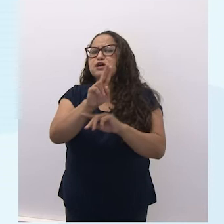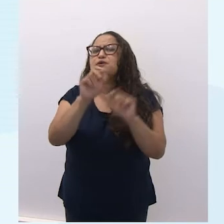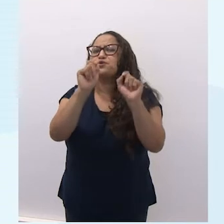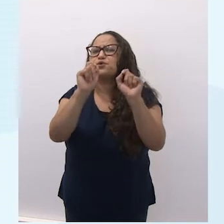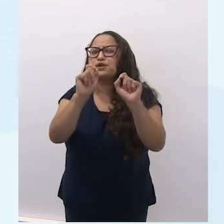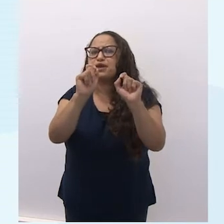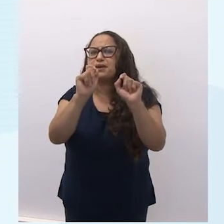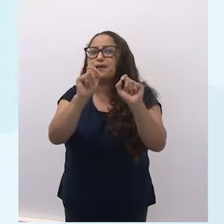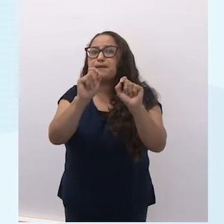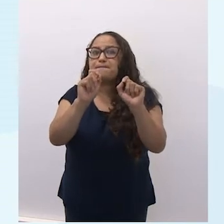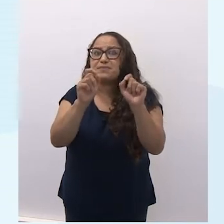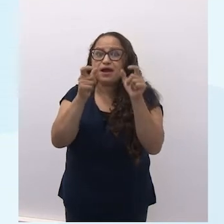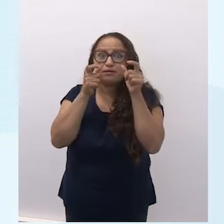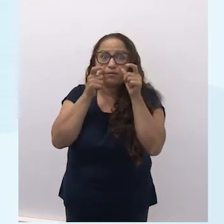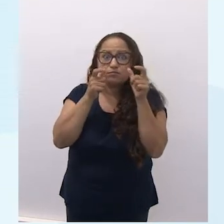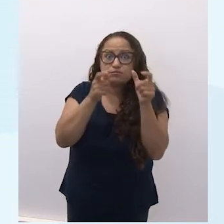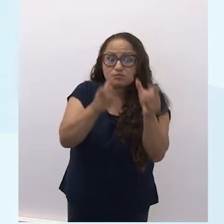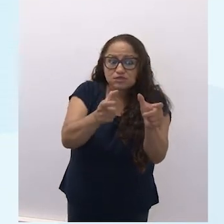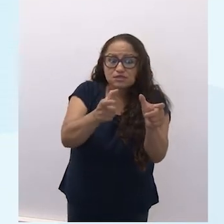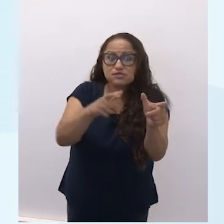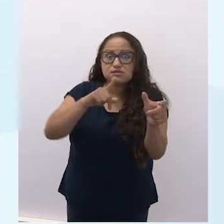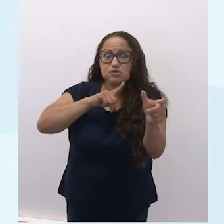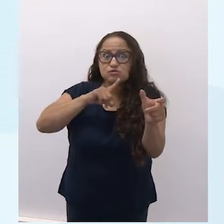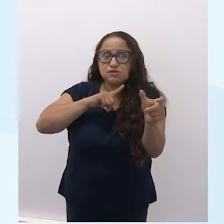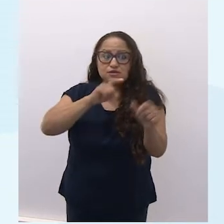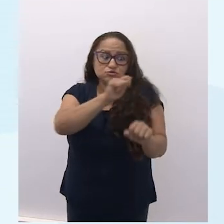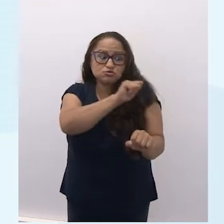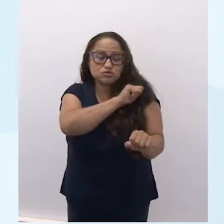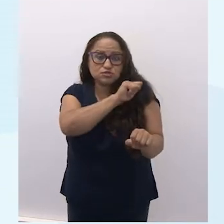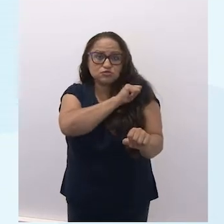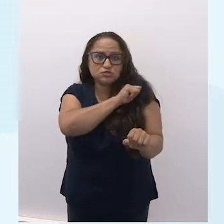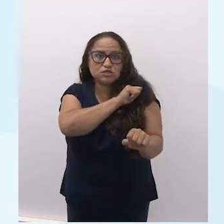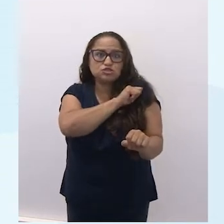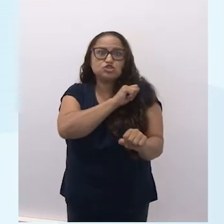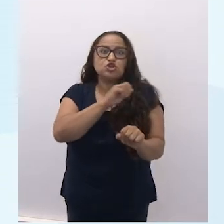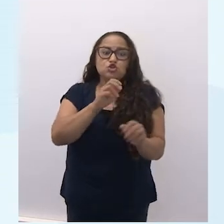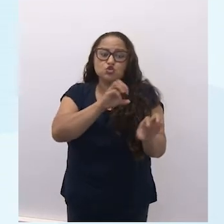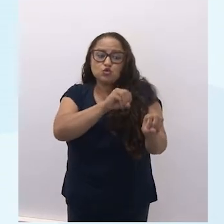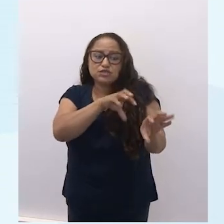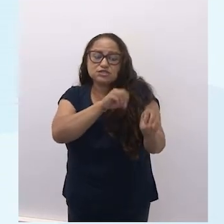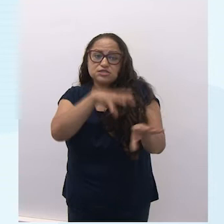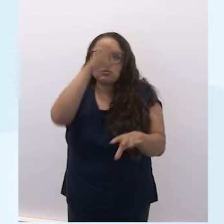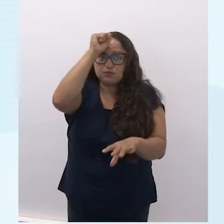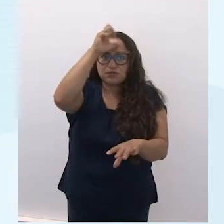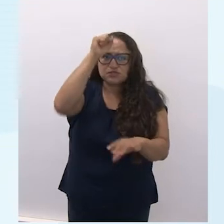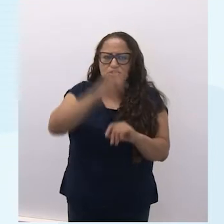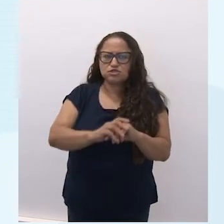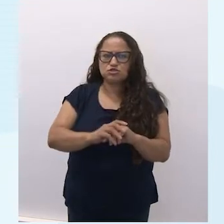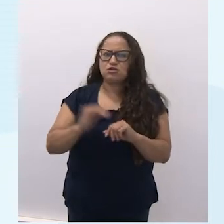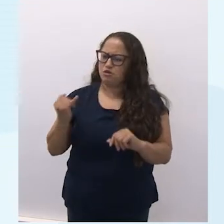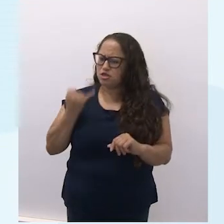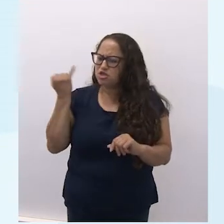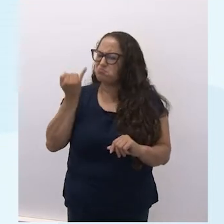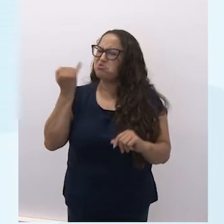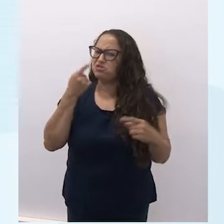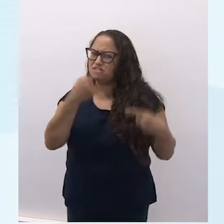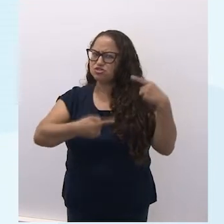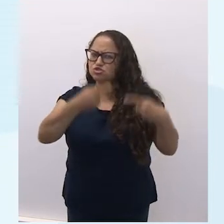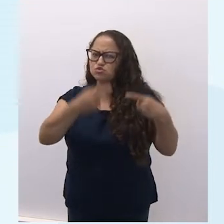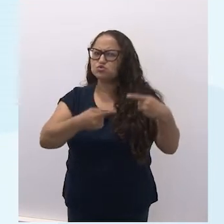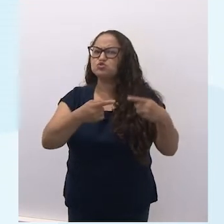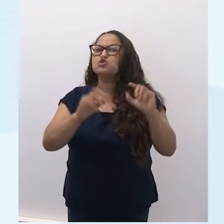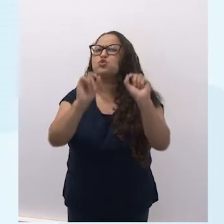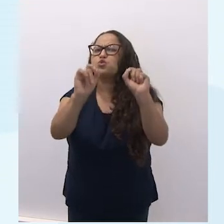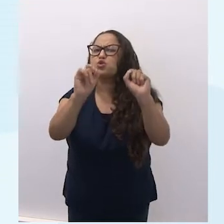os estudantes no processo de ensino e aprendizagem? Muito importante a gente discutir o que o professor pode utilizar para envolver